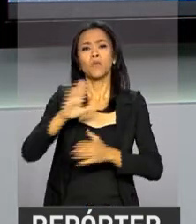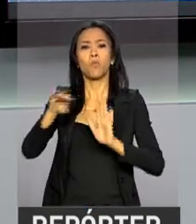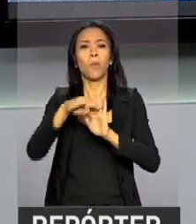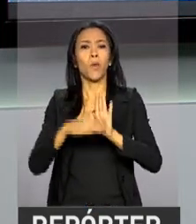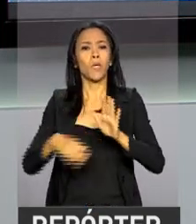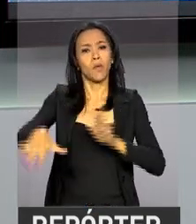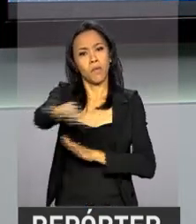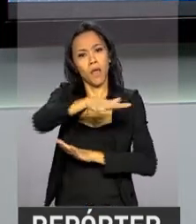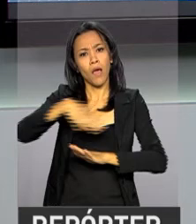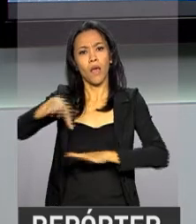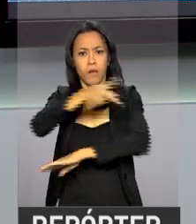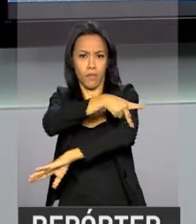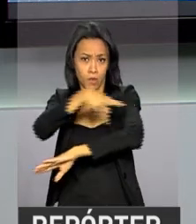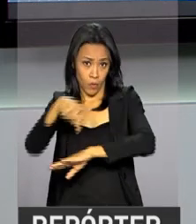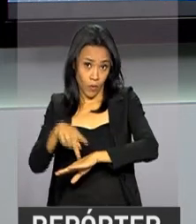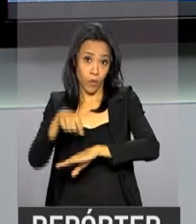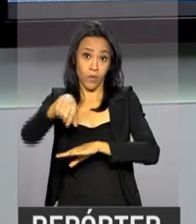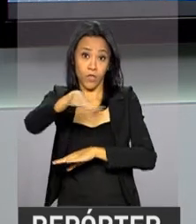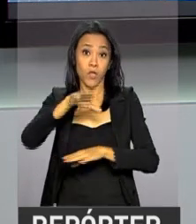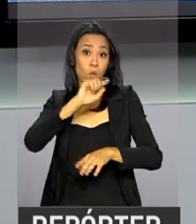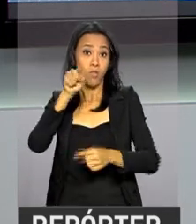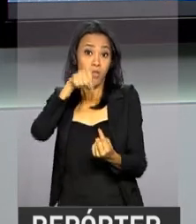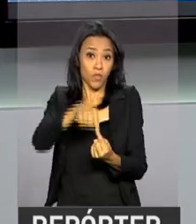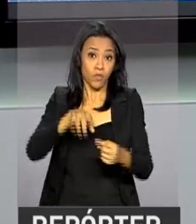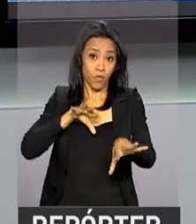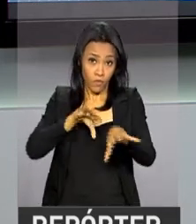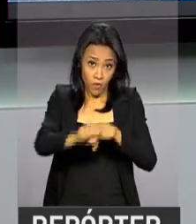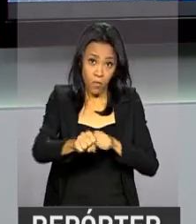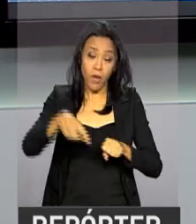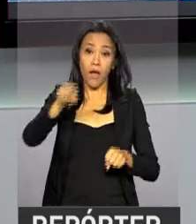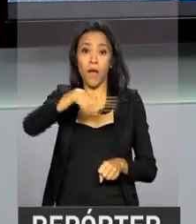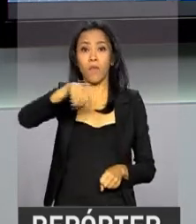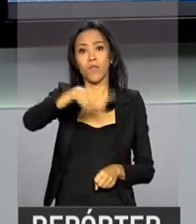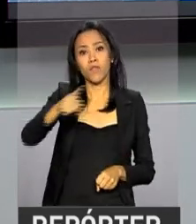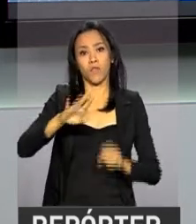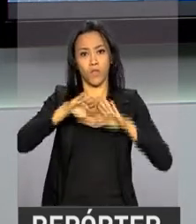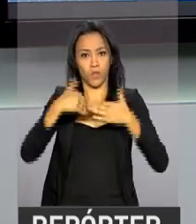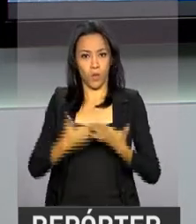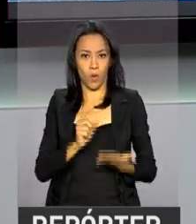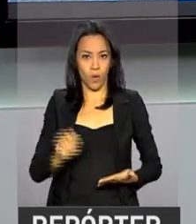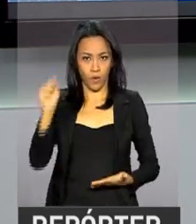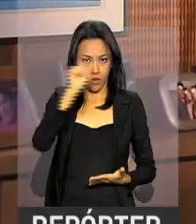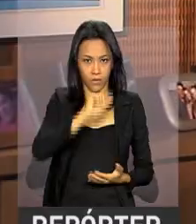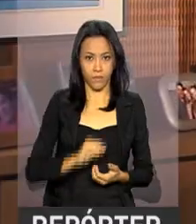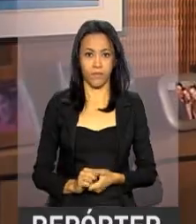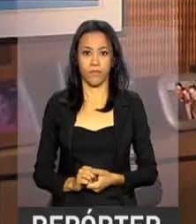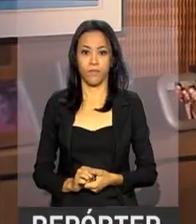de residência pedagógica para a formação dos professores nas escolas